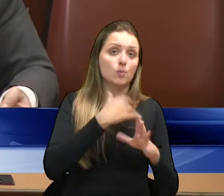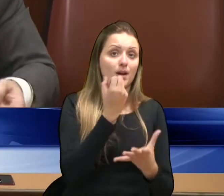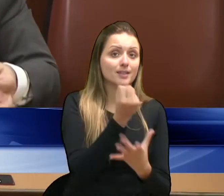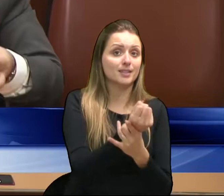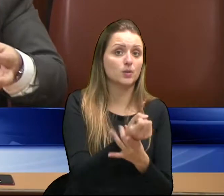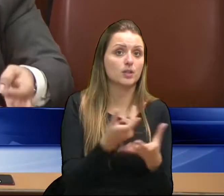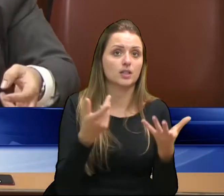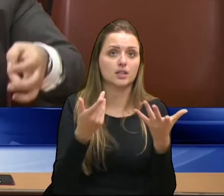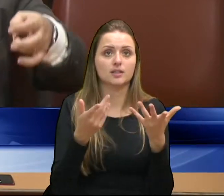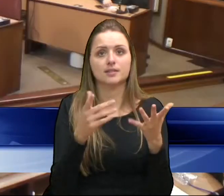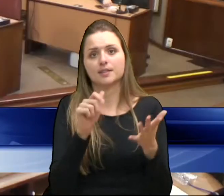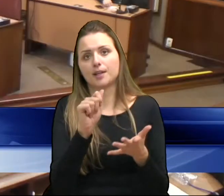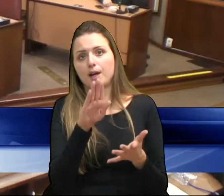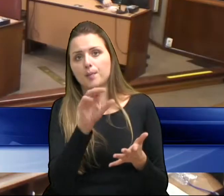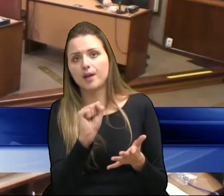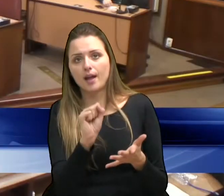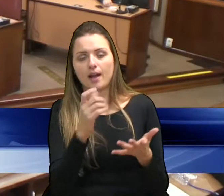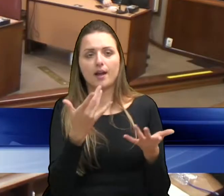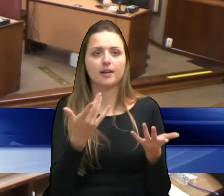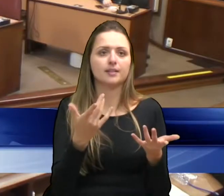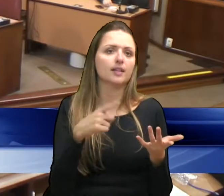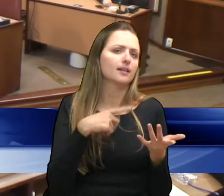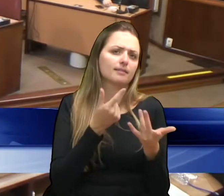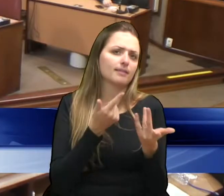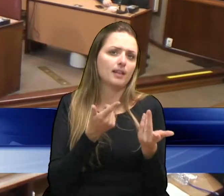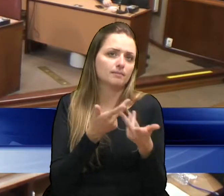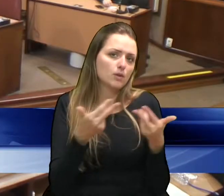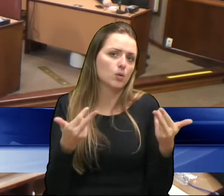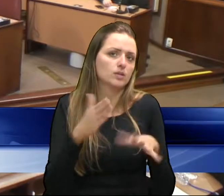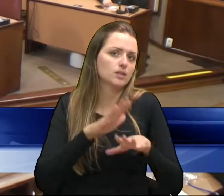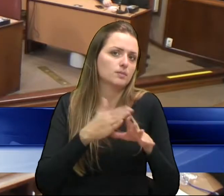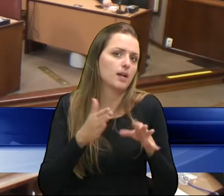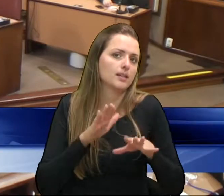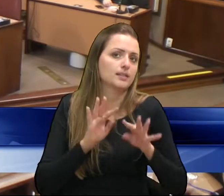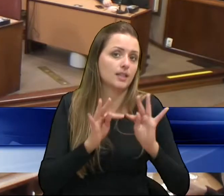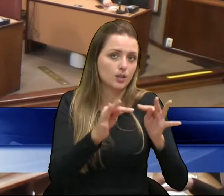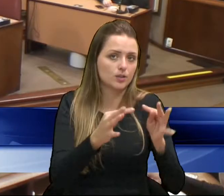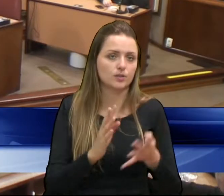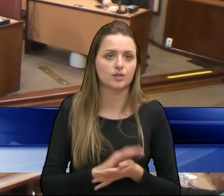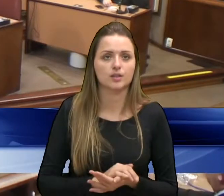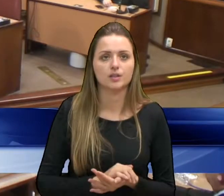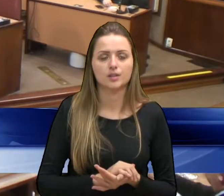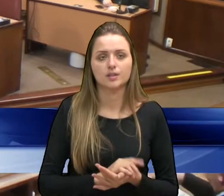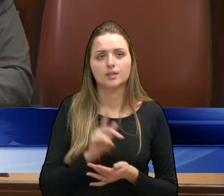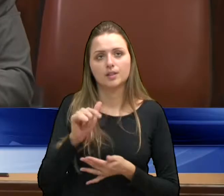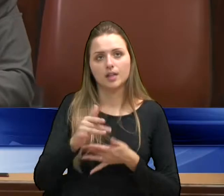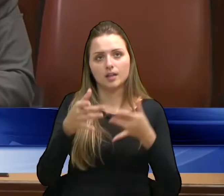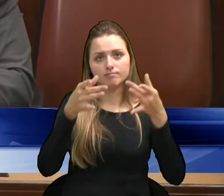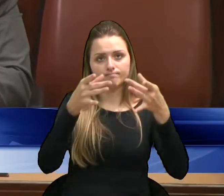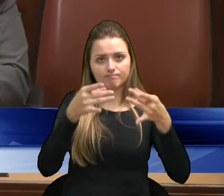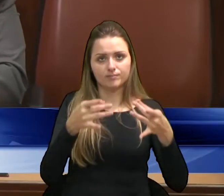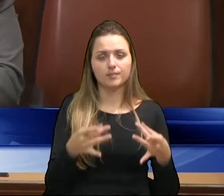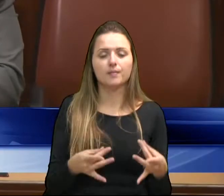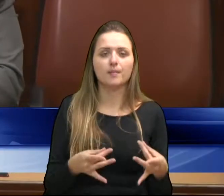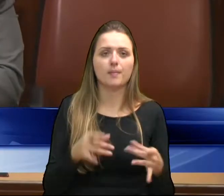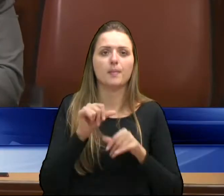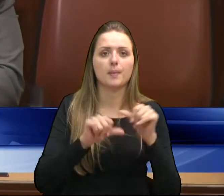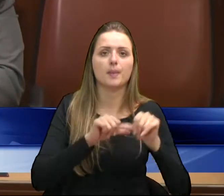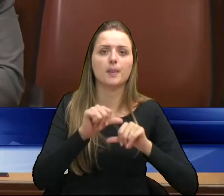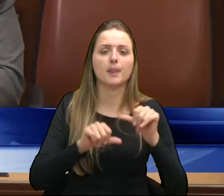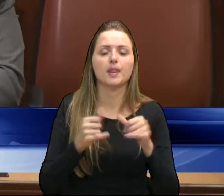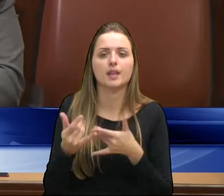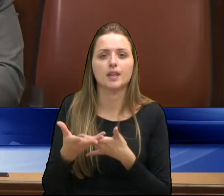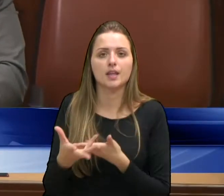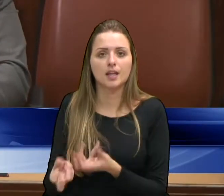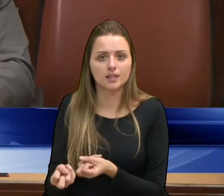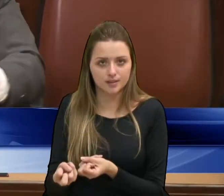novos têm, como ABS, como uma série de questões. Né? Então, esse é um dos tópicos da alteração, que se permita,